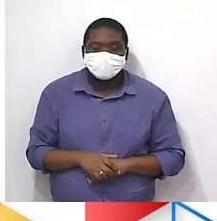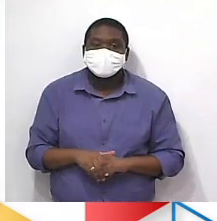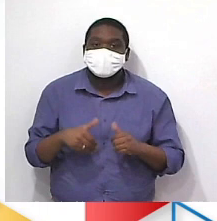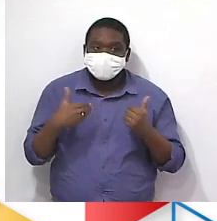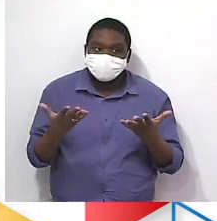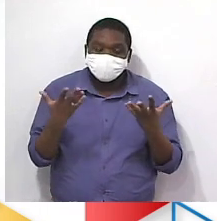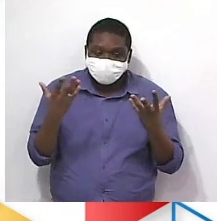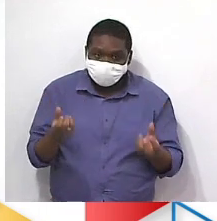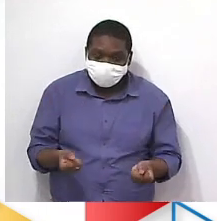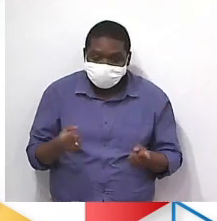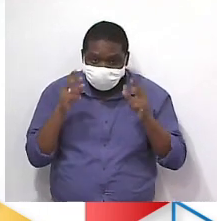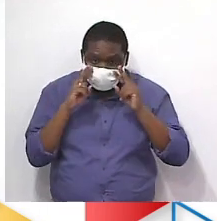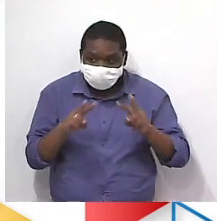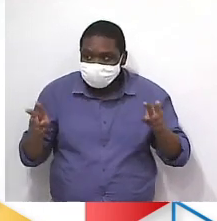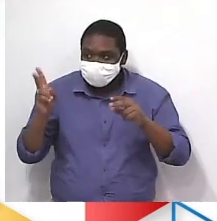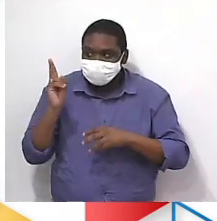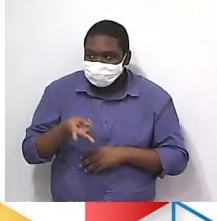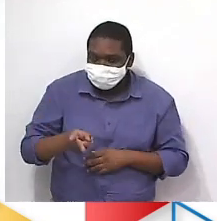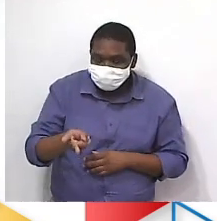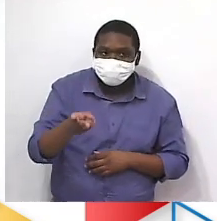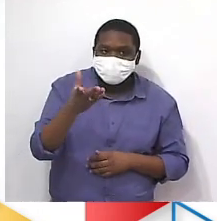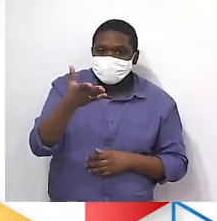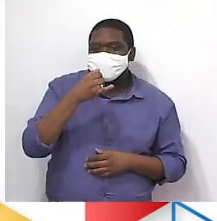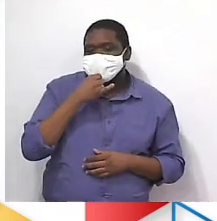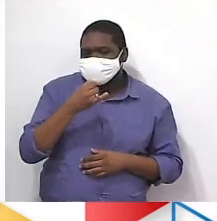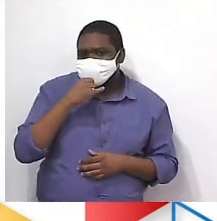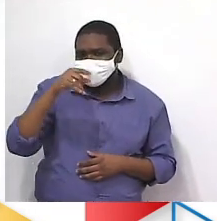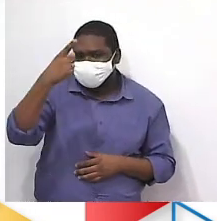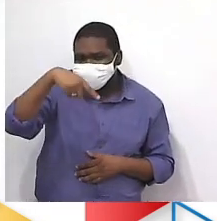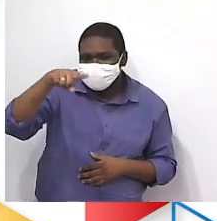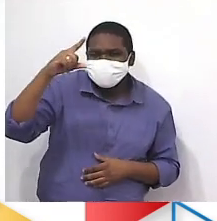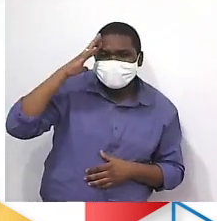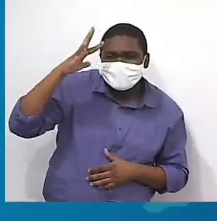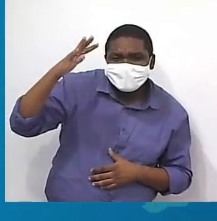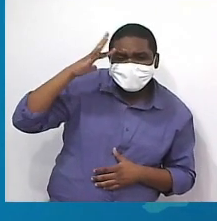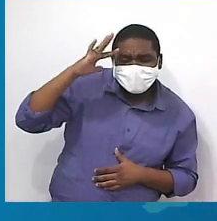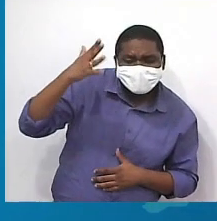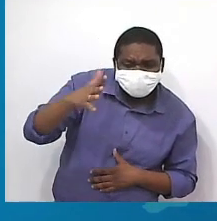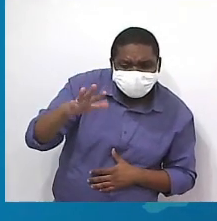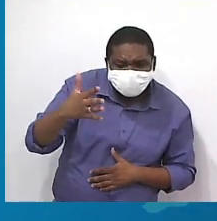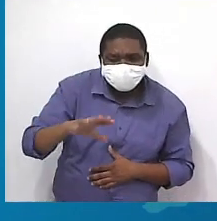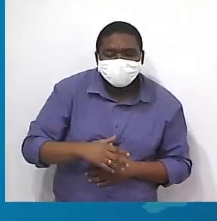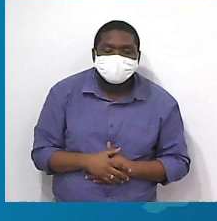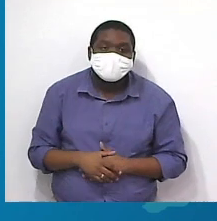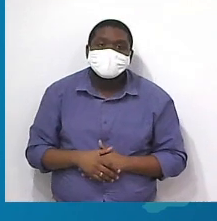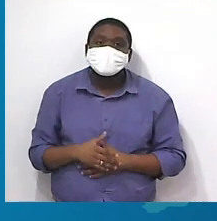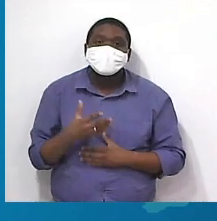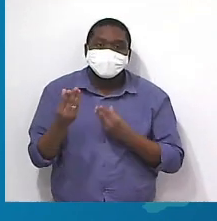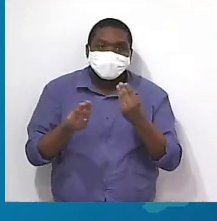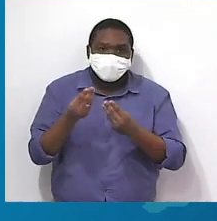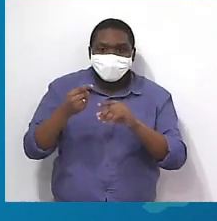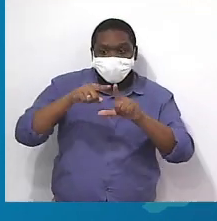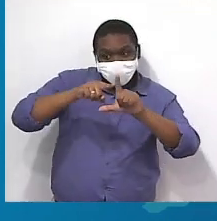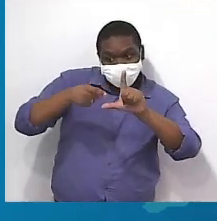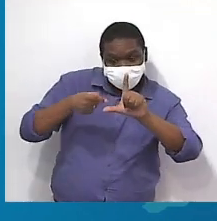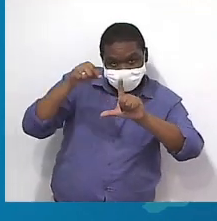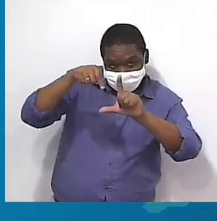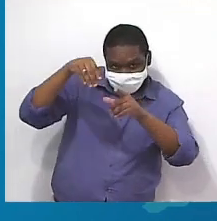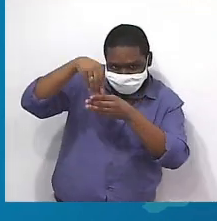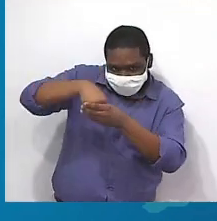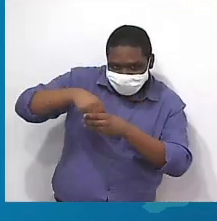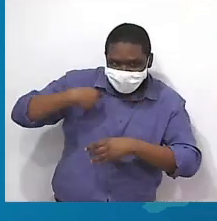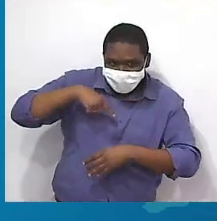vamos lá. Segue comigo um exemplo para que vocês tenham essa noção. Soma dos ângulos internos, professor, como tem que ser? Vou dar uma dica para